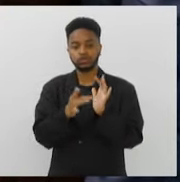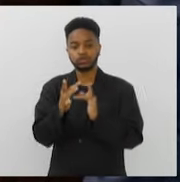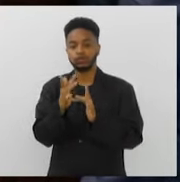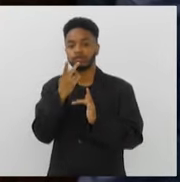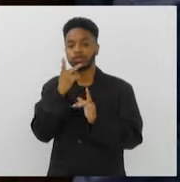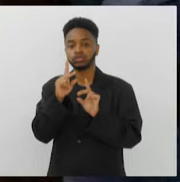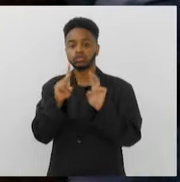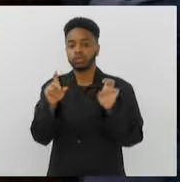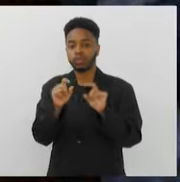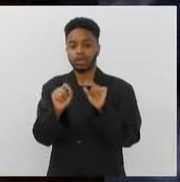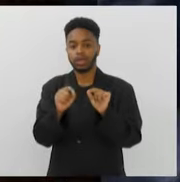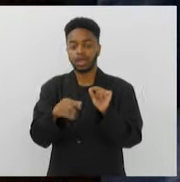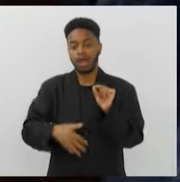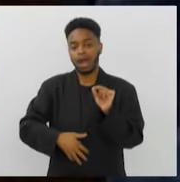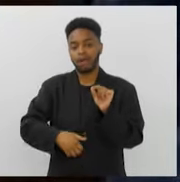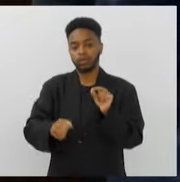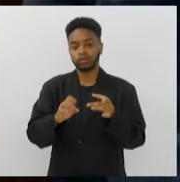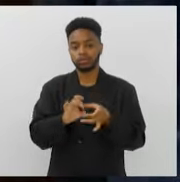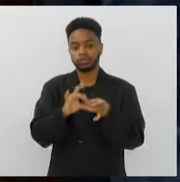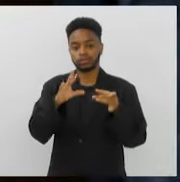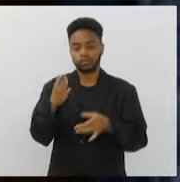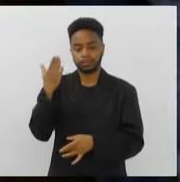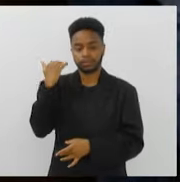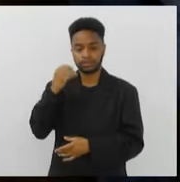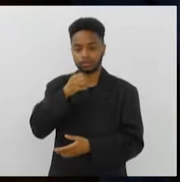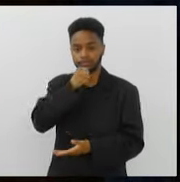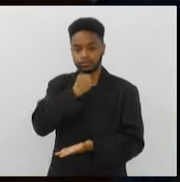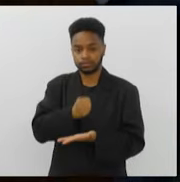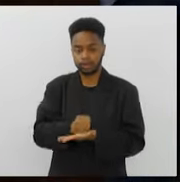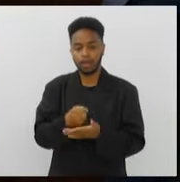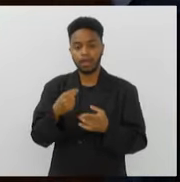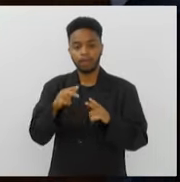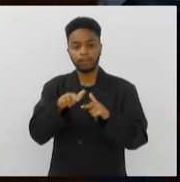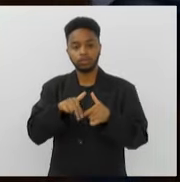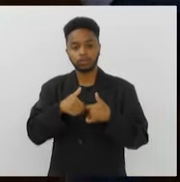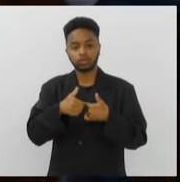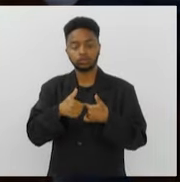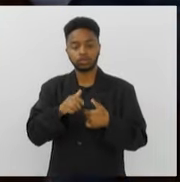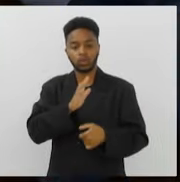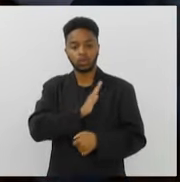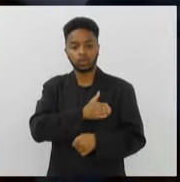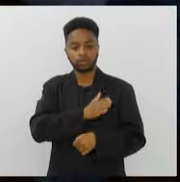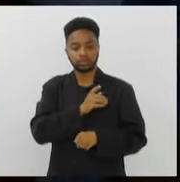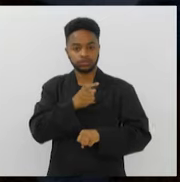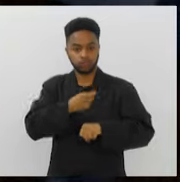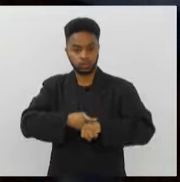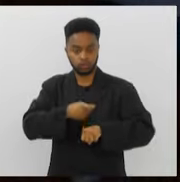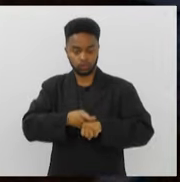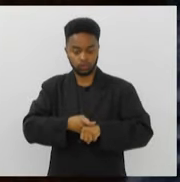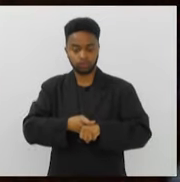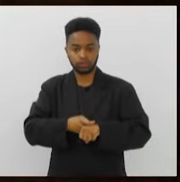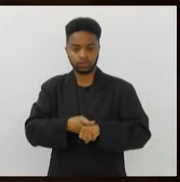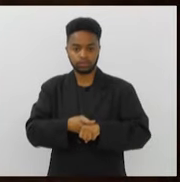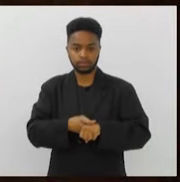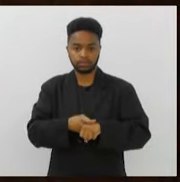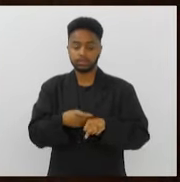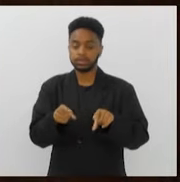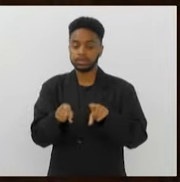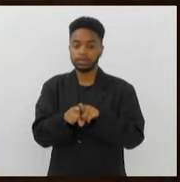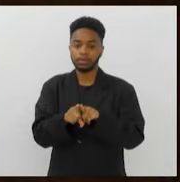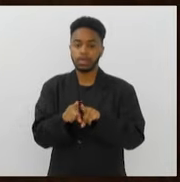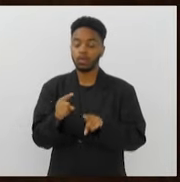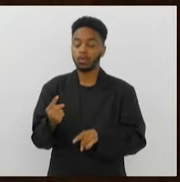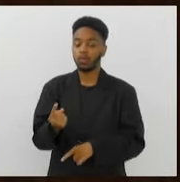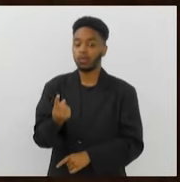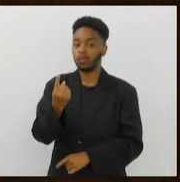foi permitido no Antigo Testamento por causa da dureza dos corações, e para o único